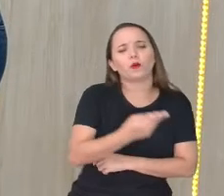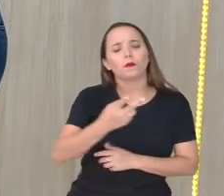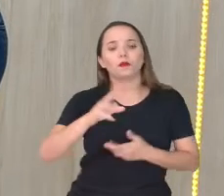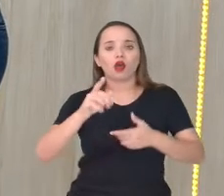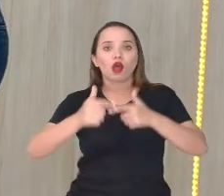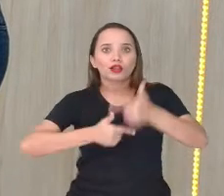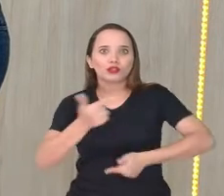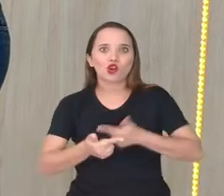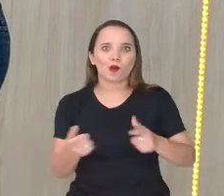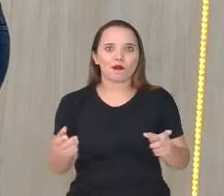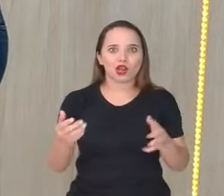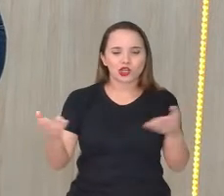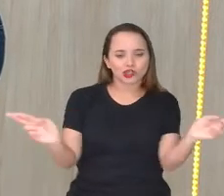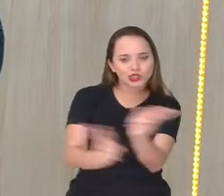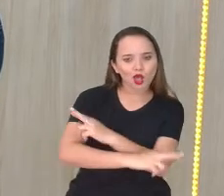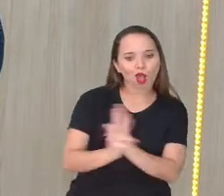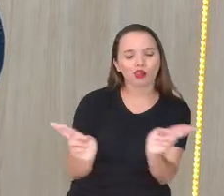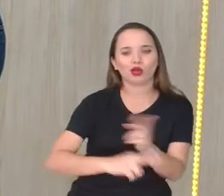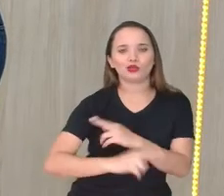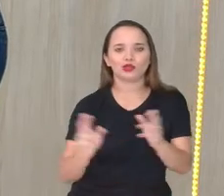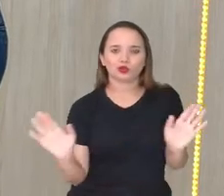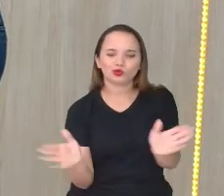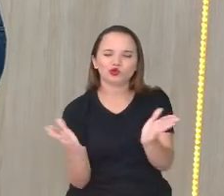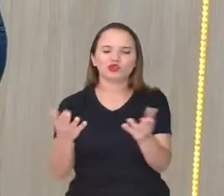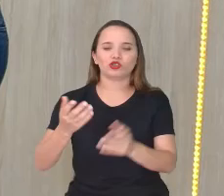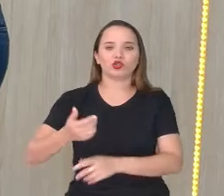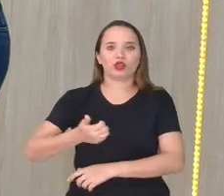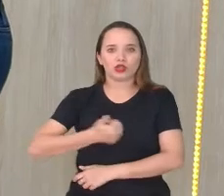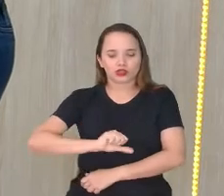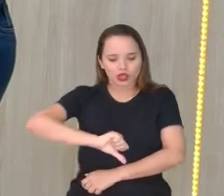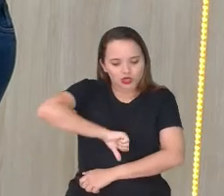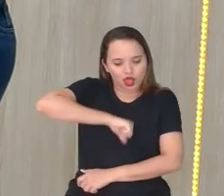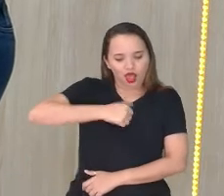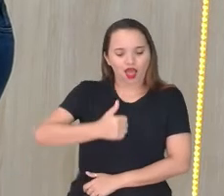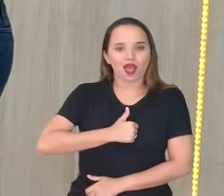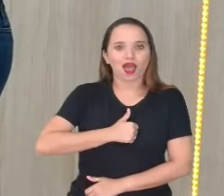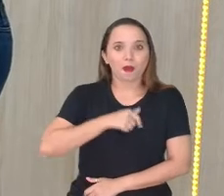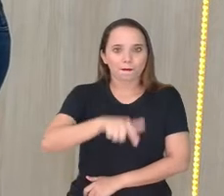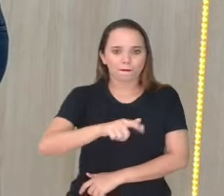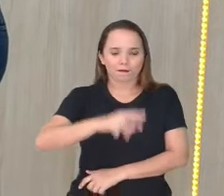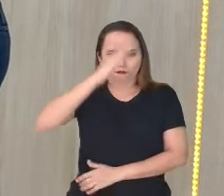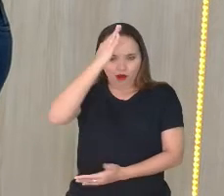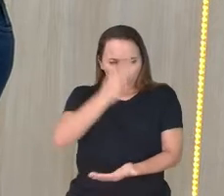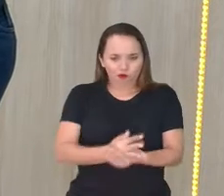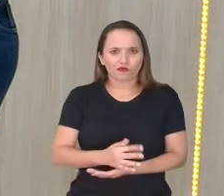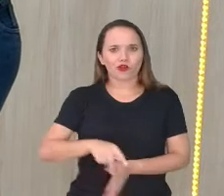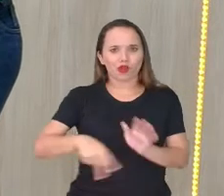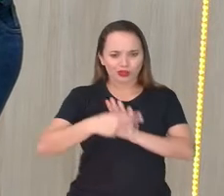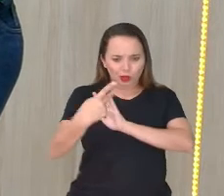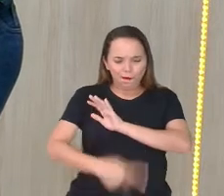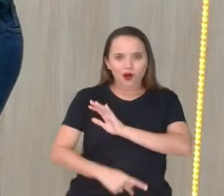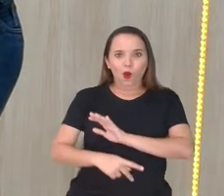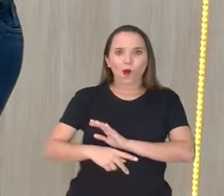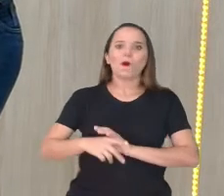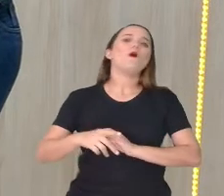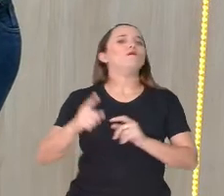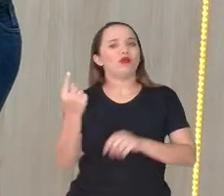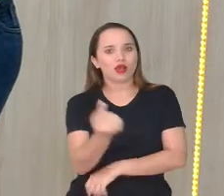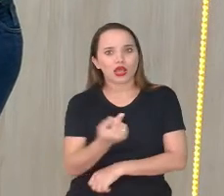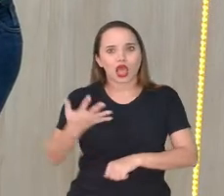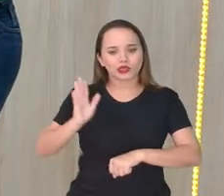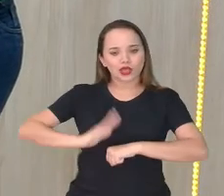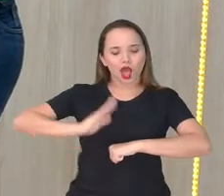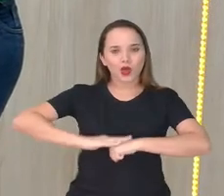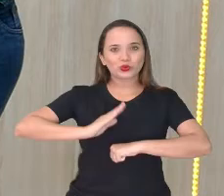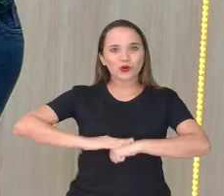essa socialização, essa autoestima, essa autoconfiança, essa autonomia, então,